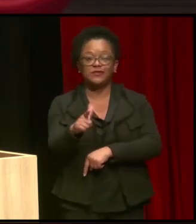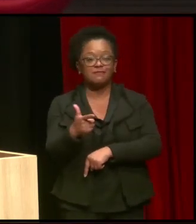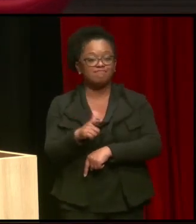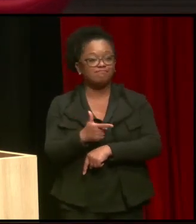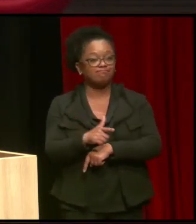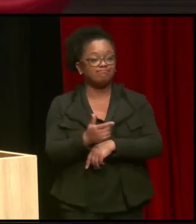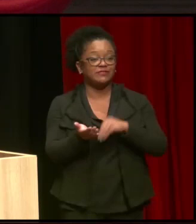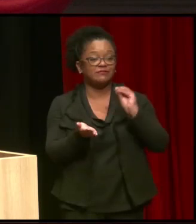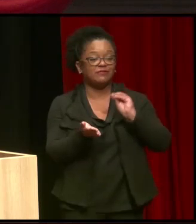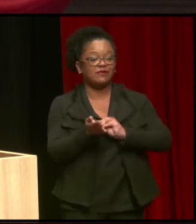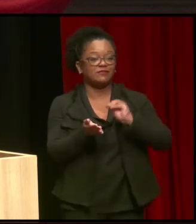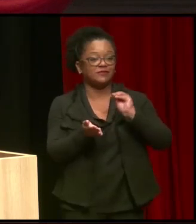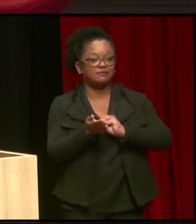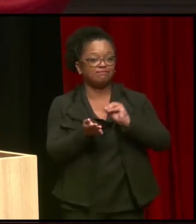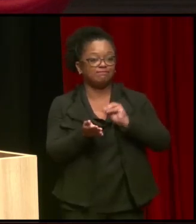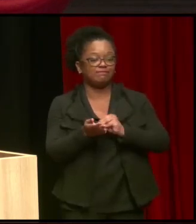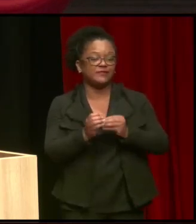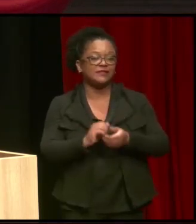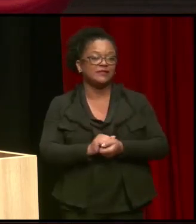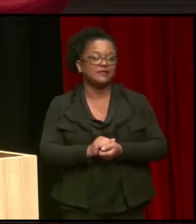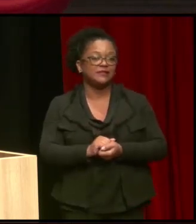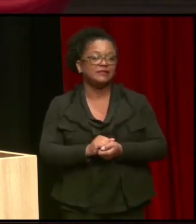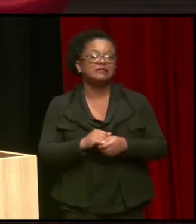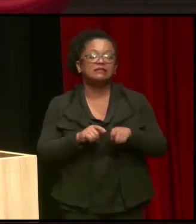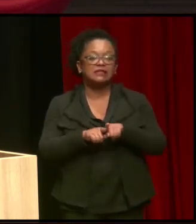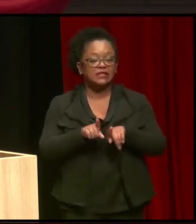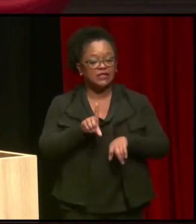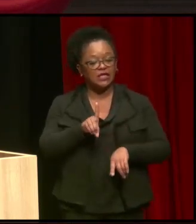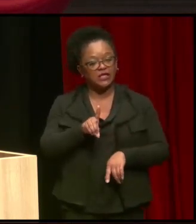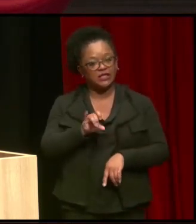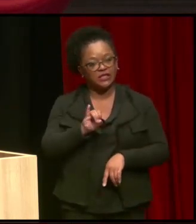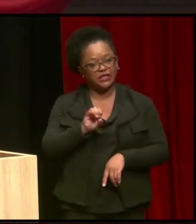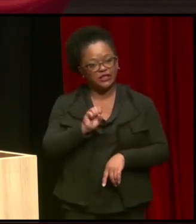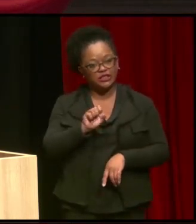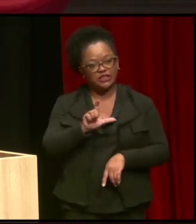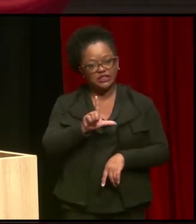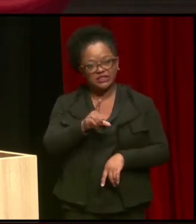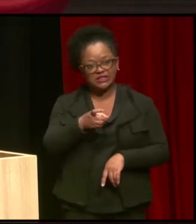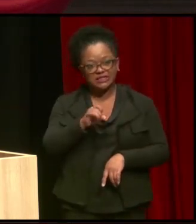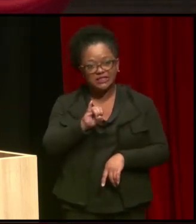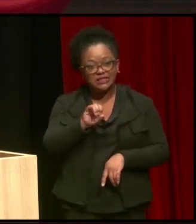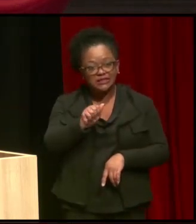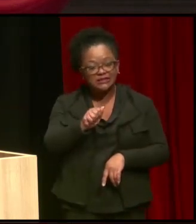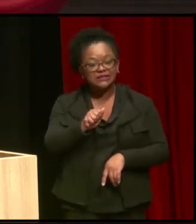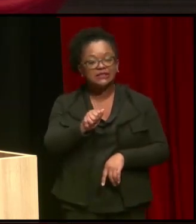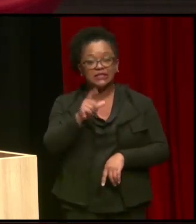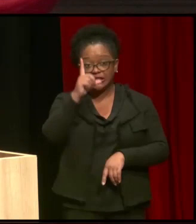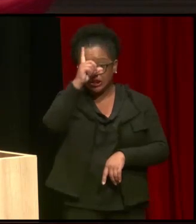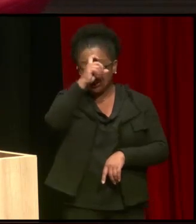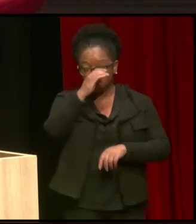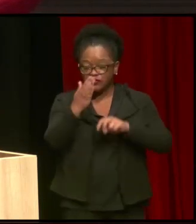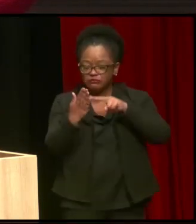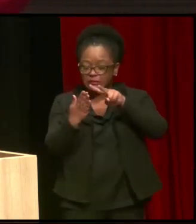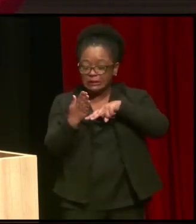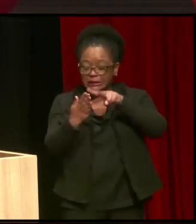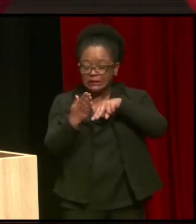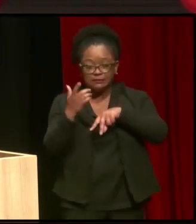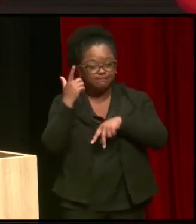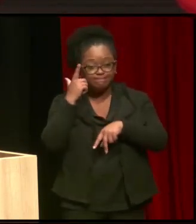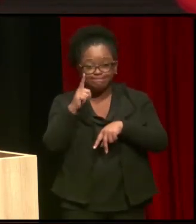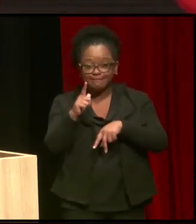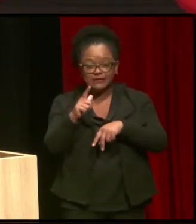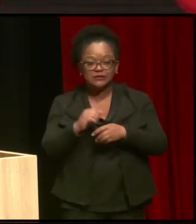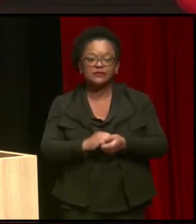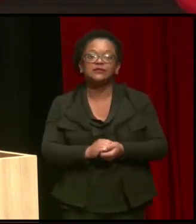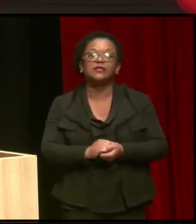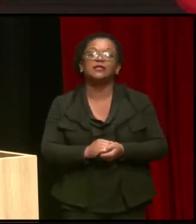de aprendizagem. Dislexia, você sabe que é dislexia, né, dificuldade de leitura. De repente vão ter que ter umas bíblias